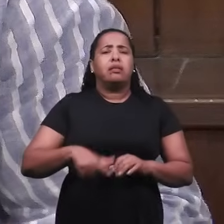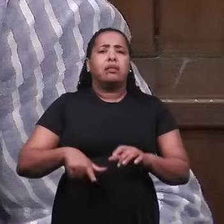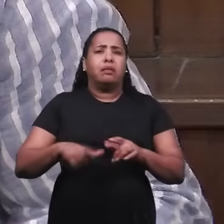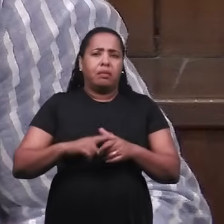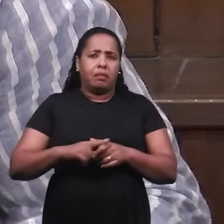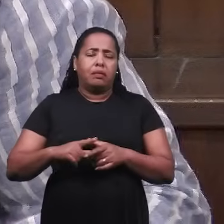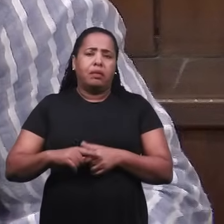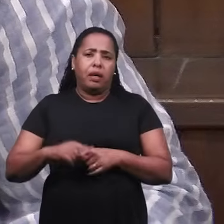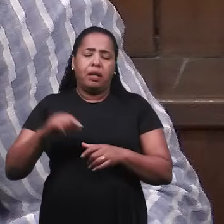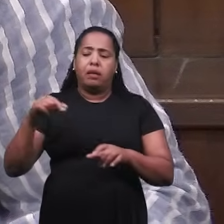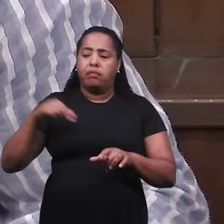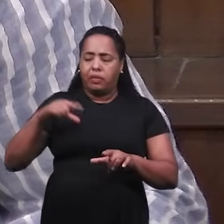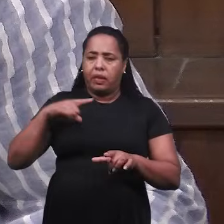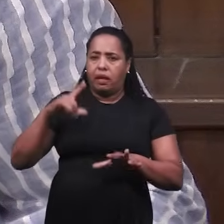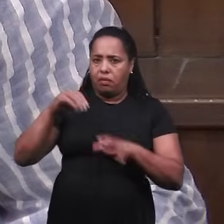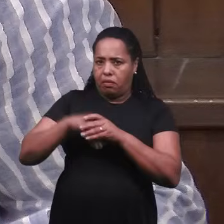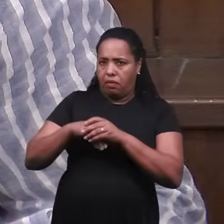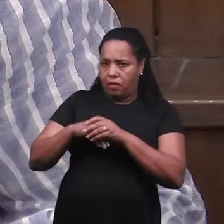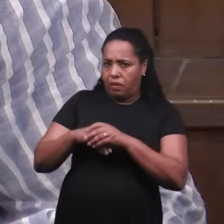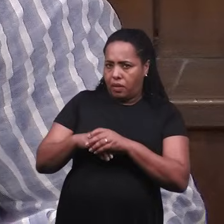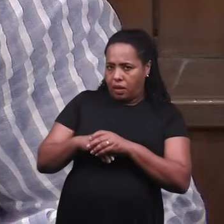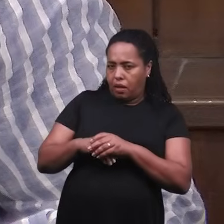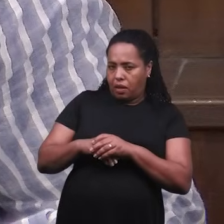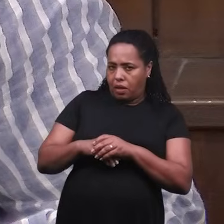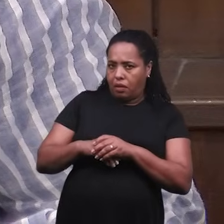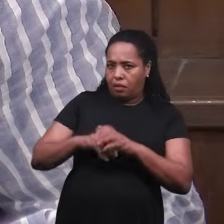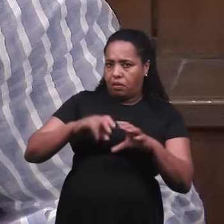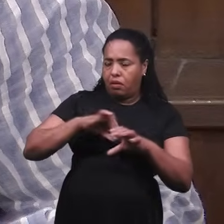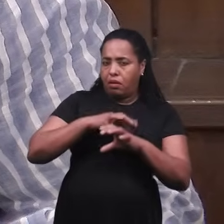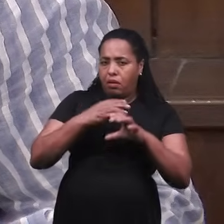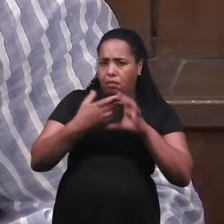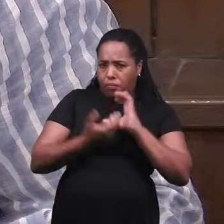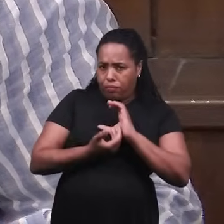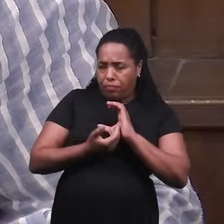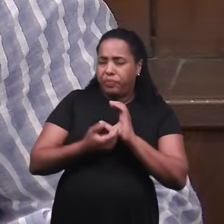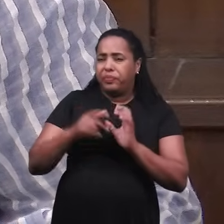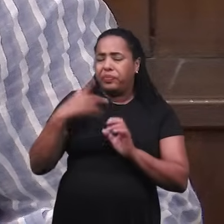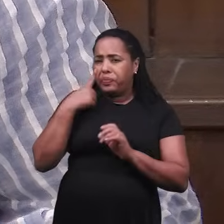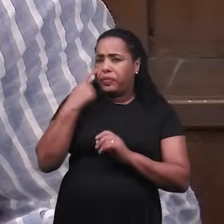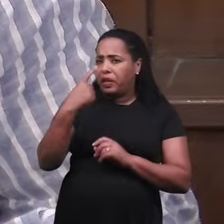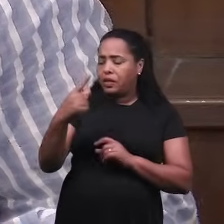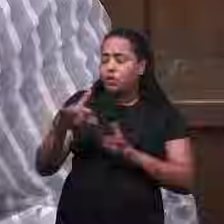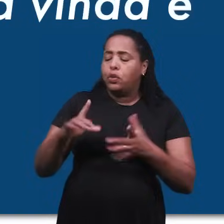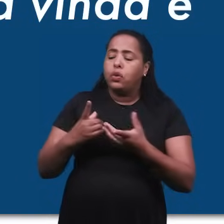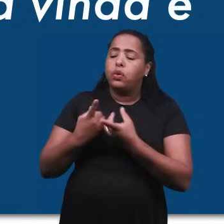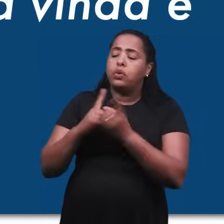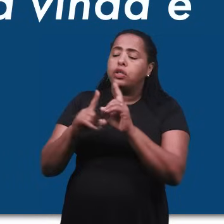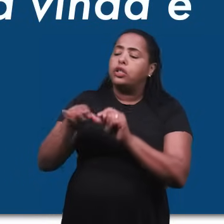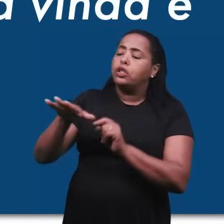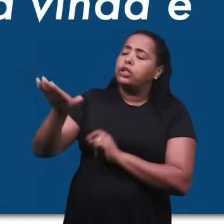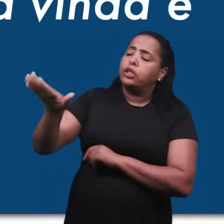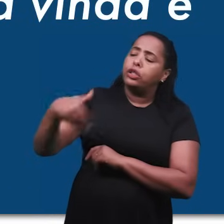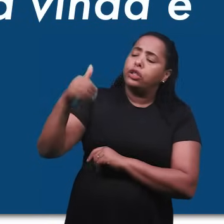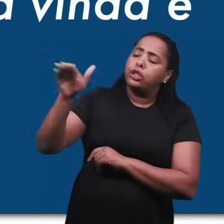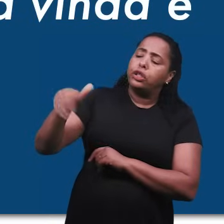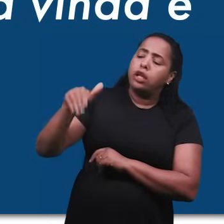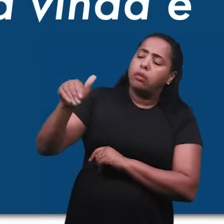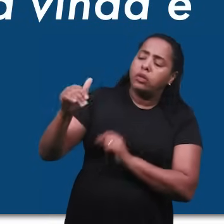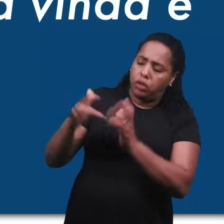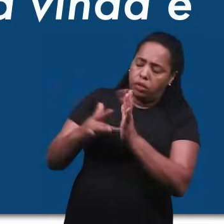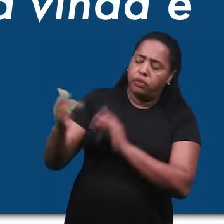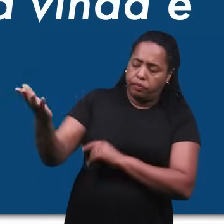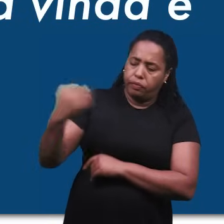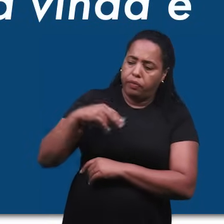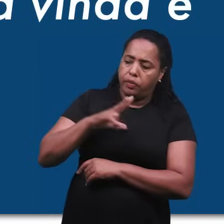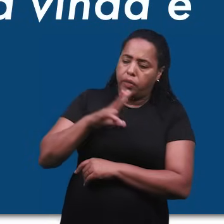bem interessante, que os discípulos chamam Jesus em particular, e